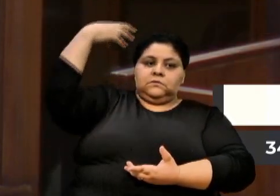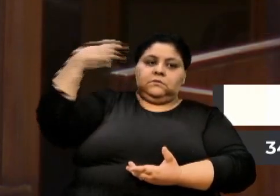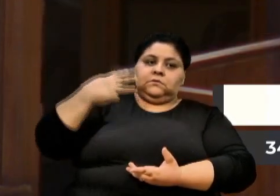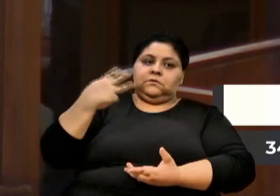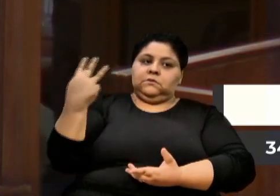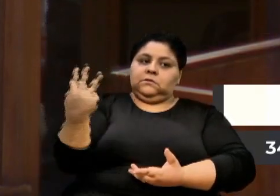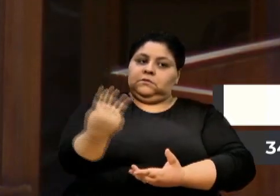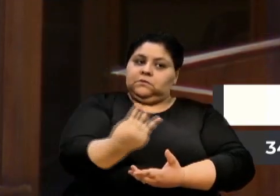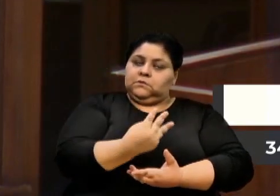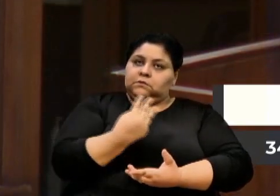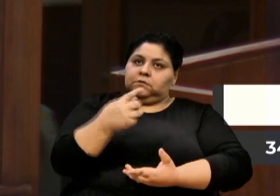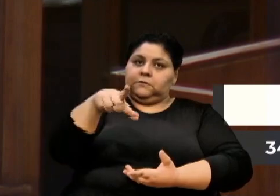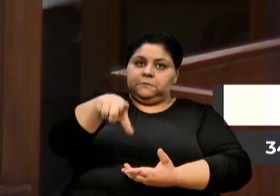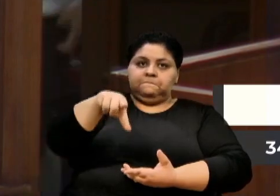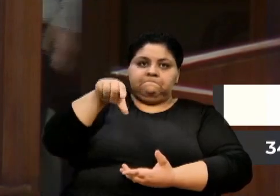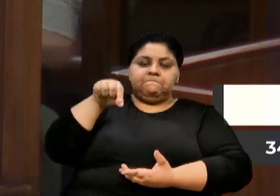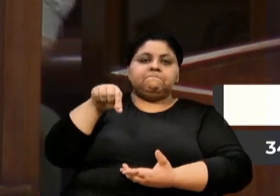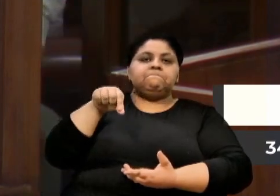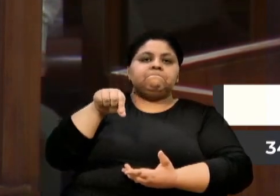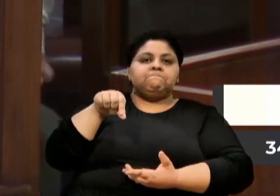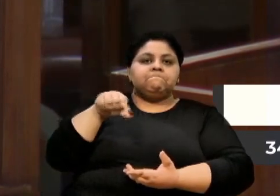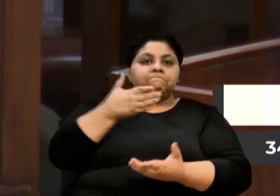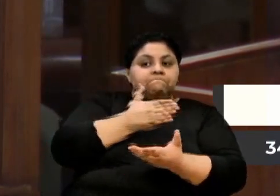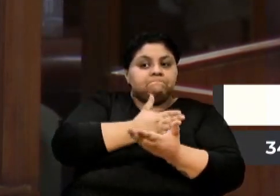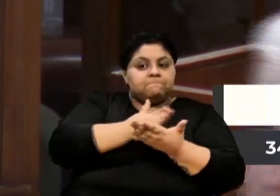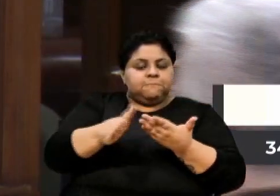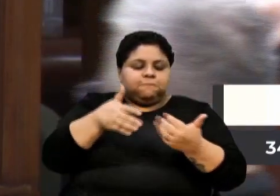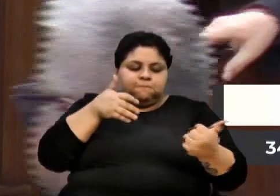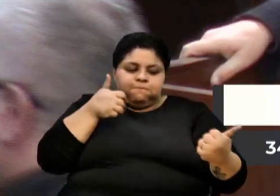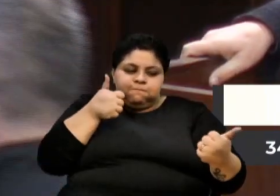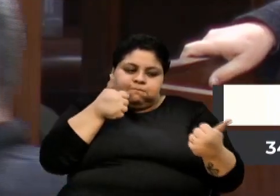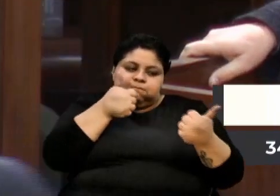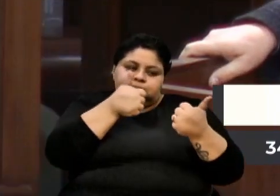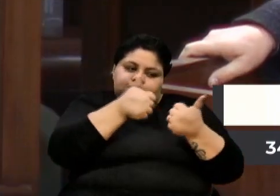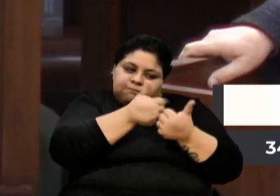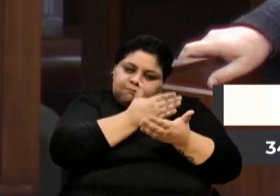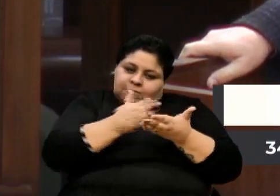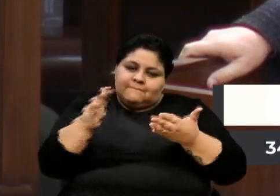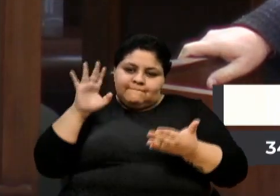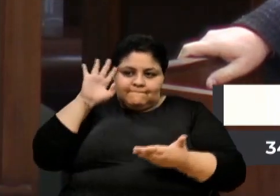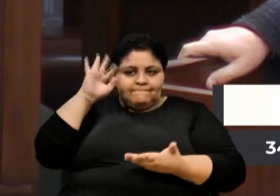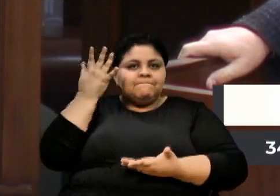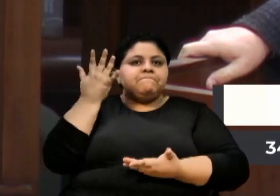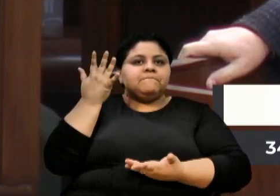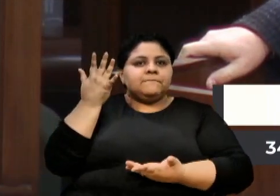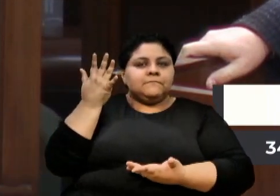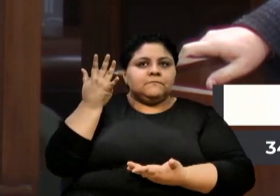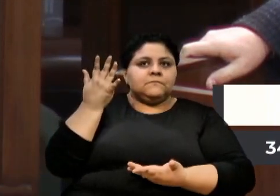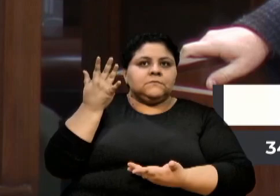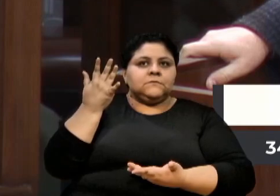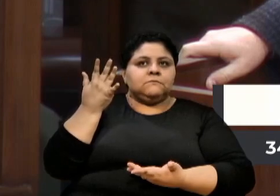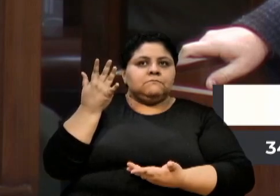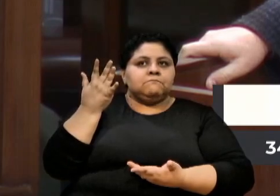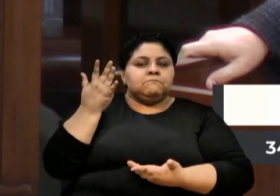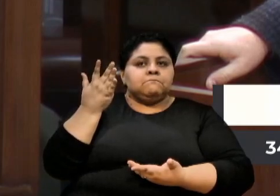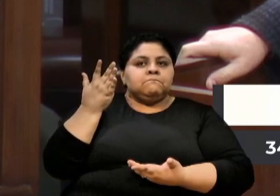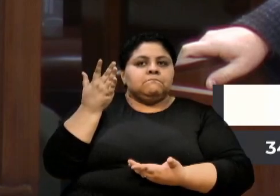vereadora Tati? A gente começa a aproximar, as coisas começam a acontecer, e eu fiz questão de